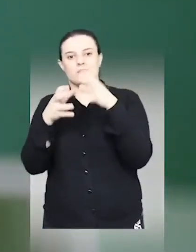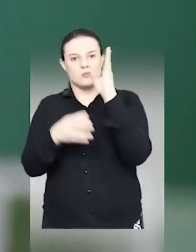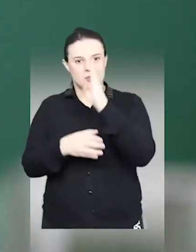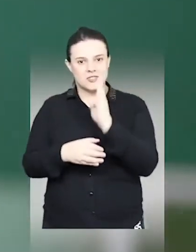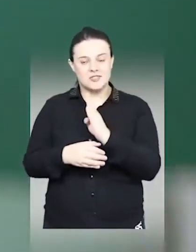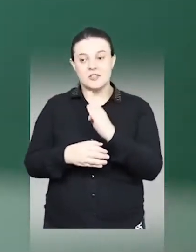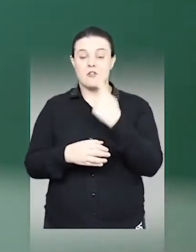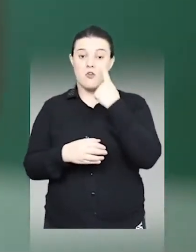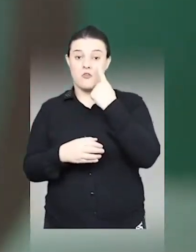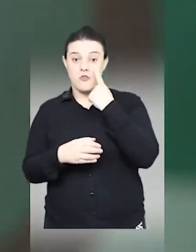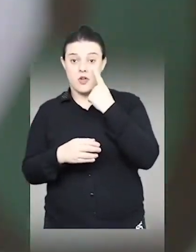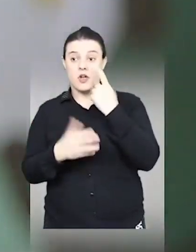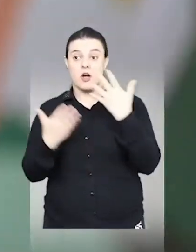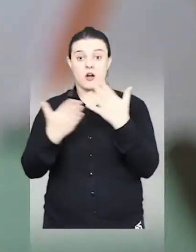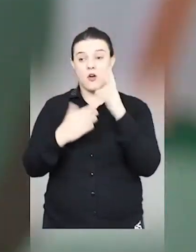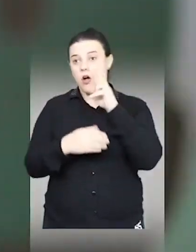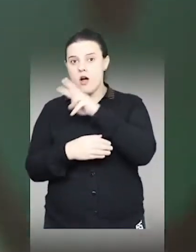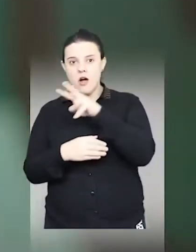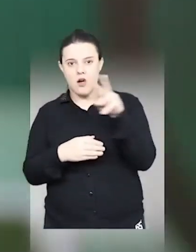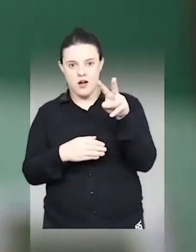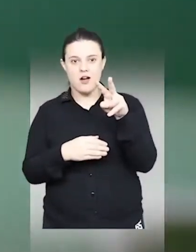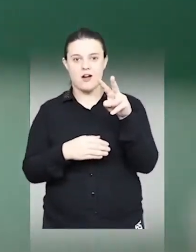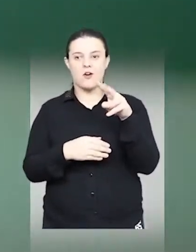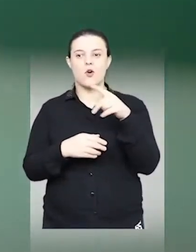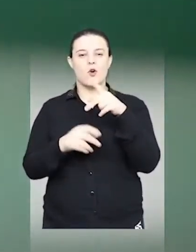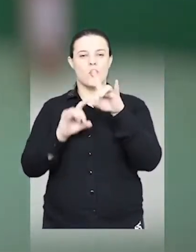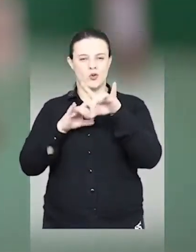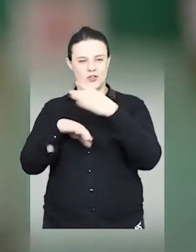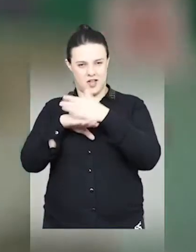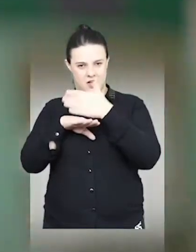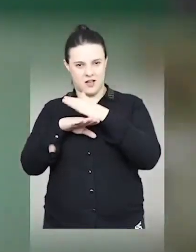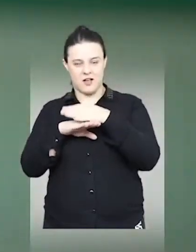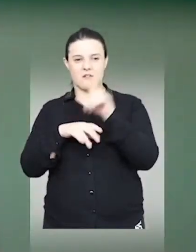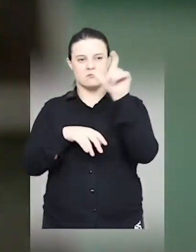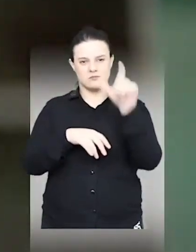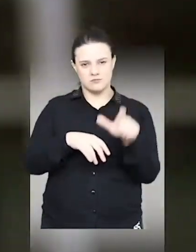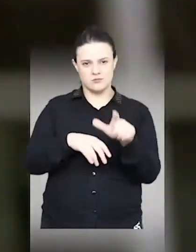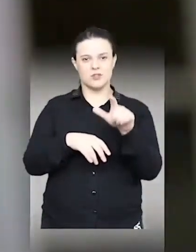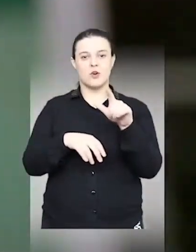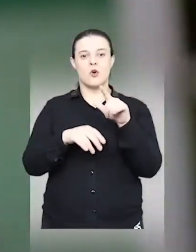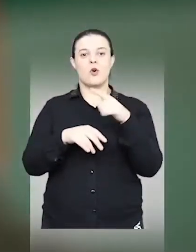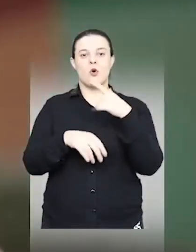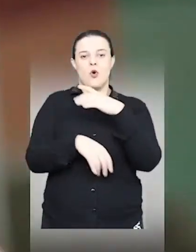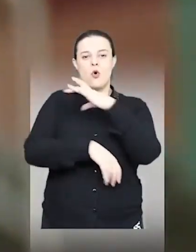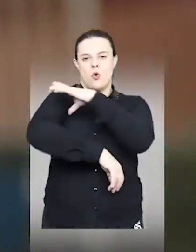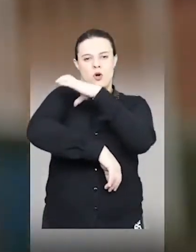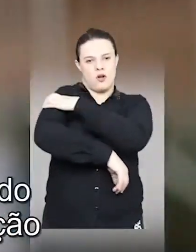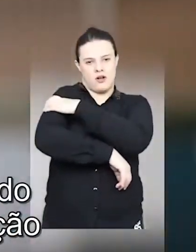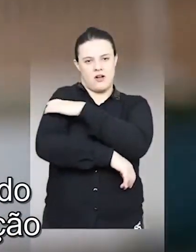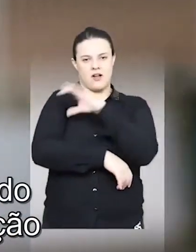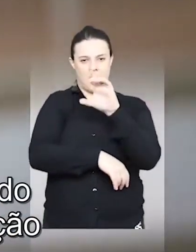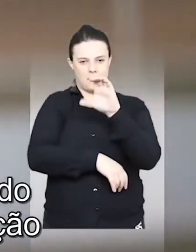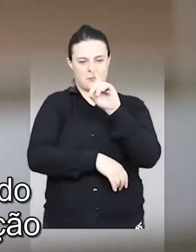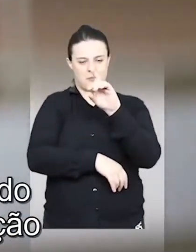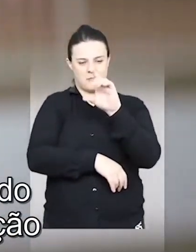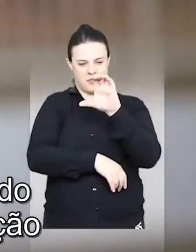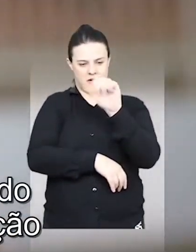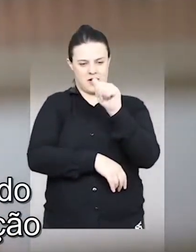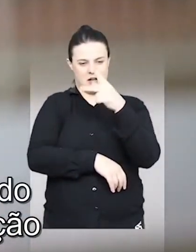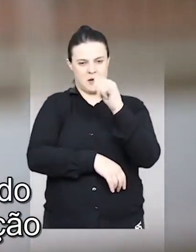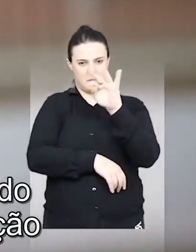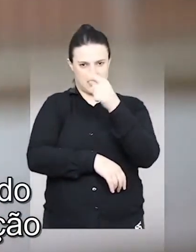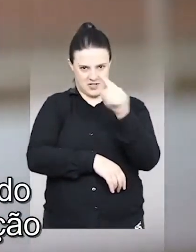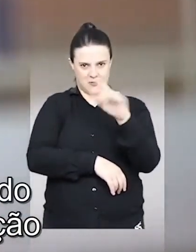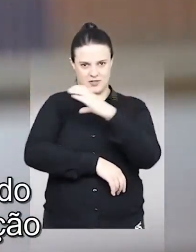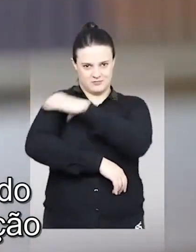brasileira, né? A gente tá vendo o Japa, que é o nosso técnico, o Lucas, que é o nosso capitão, o Yamana, que também é um